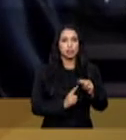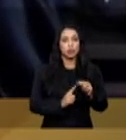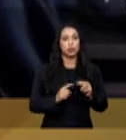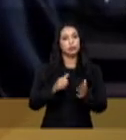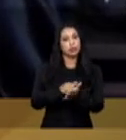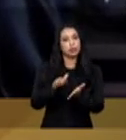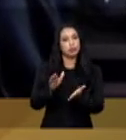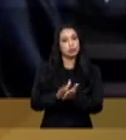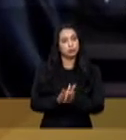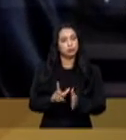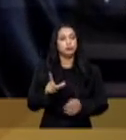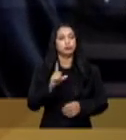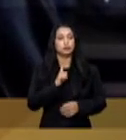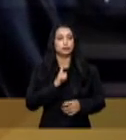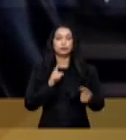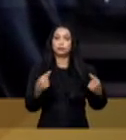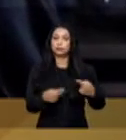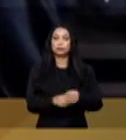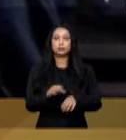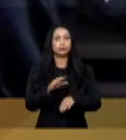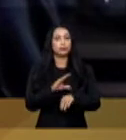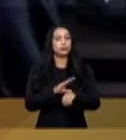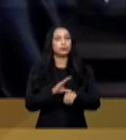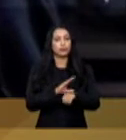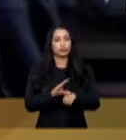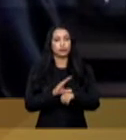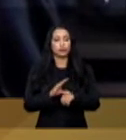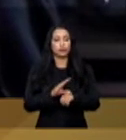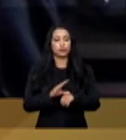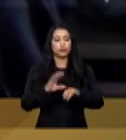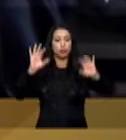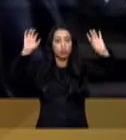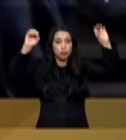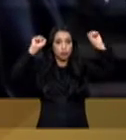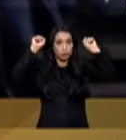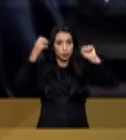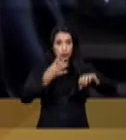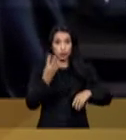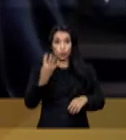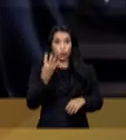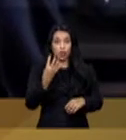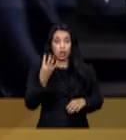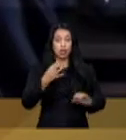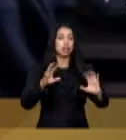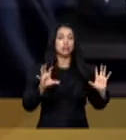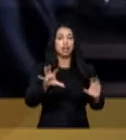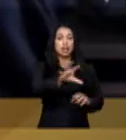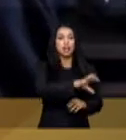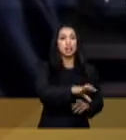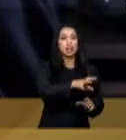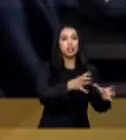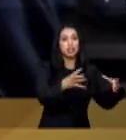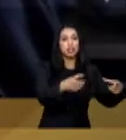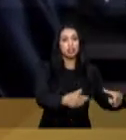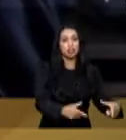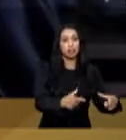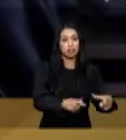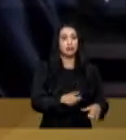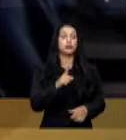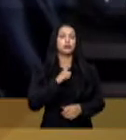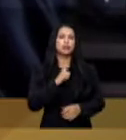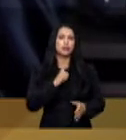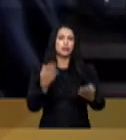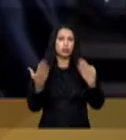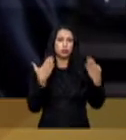Penal para pessoas que importam medicamentos sem registro sanitário. Região aplicou, por analogia,